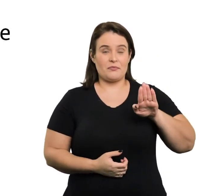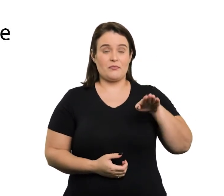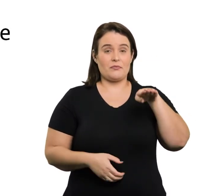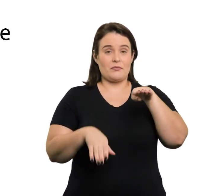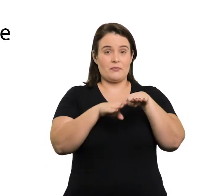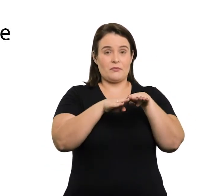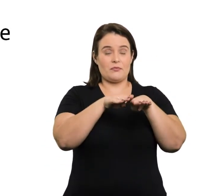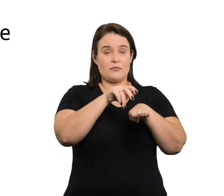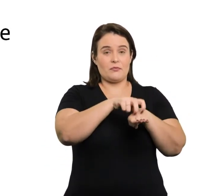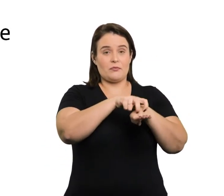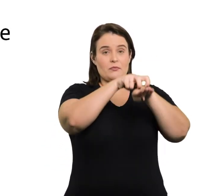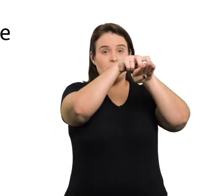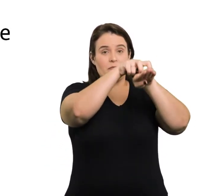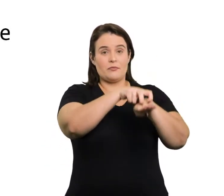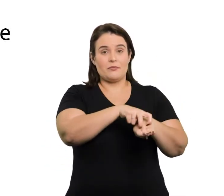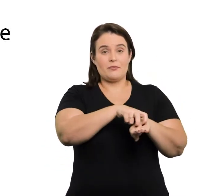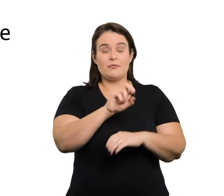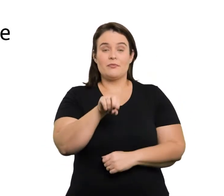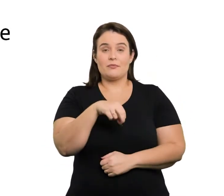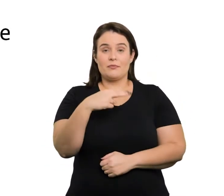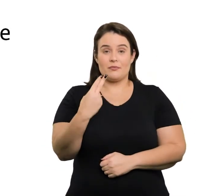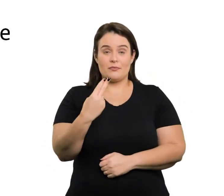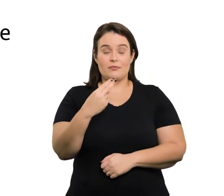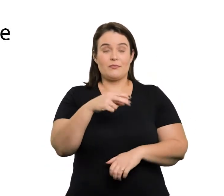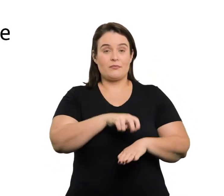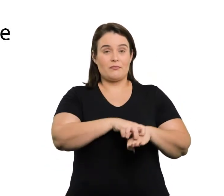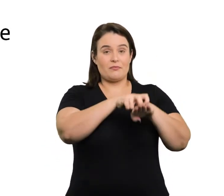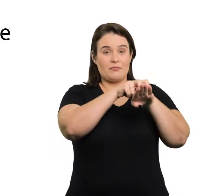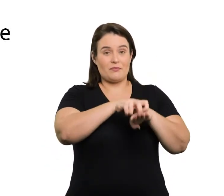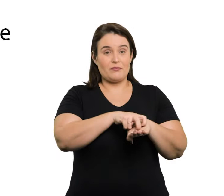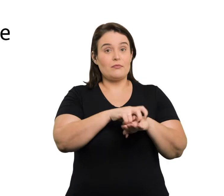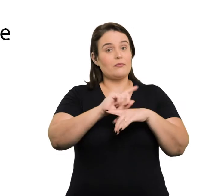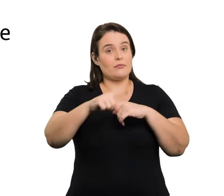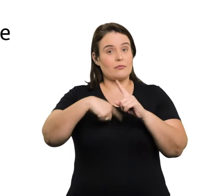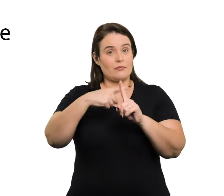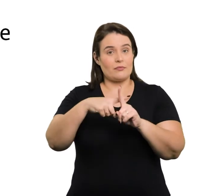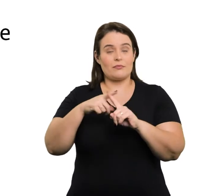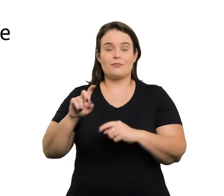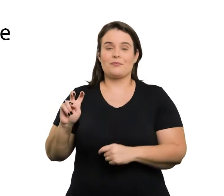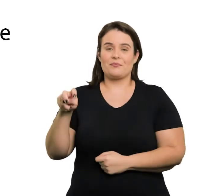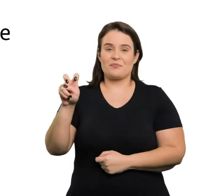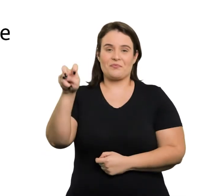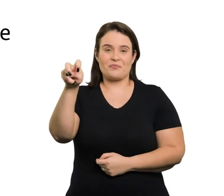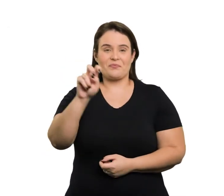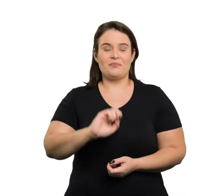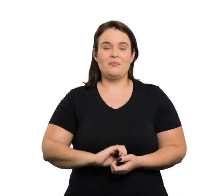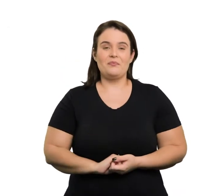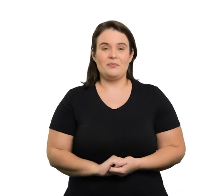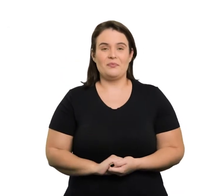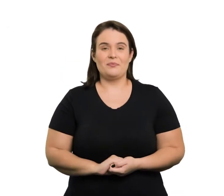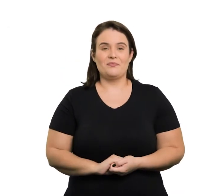equipamentos eletromecânicos, ou equipamento eletromecânico e escadas.